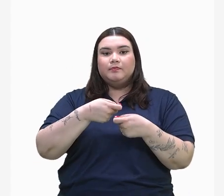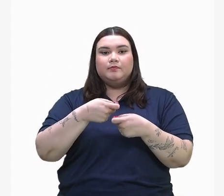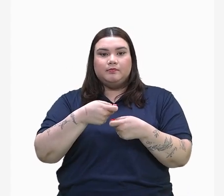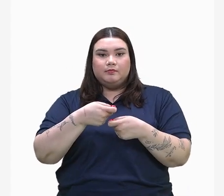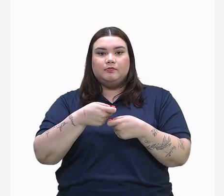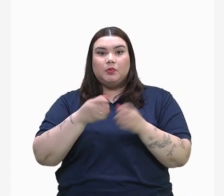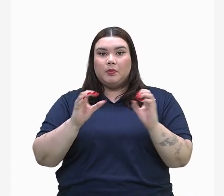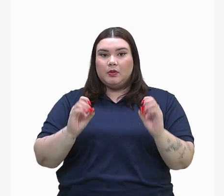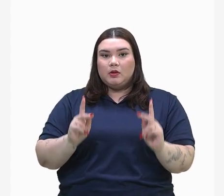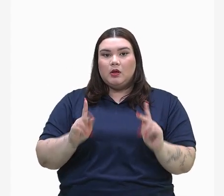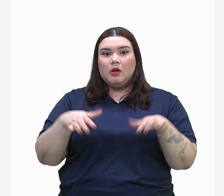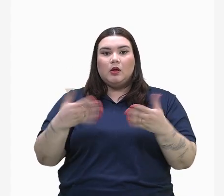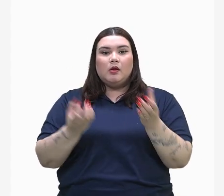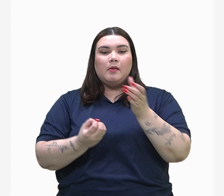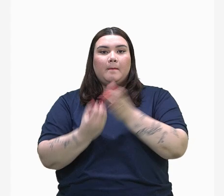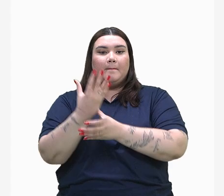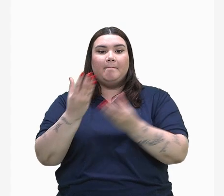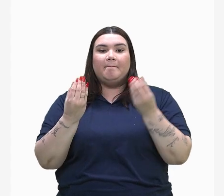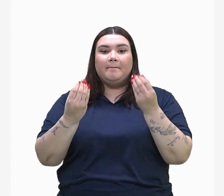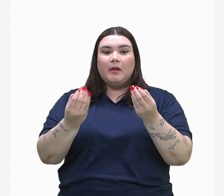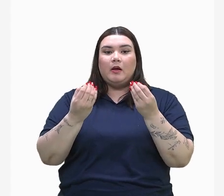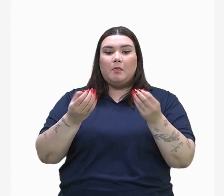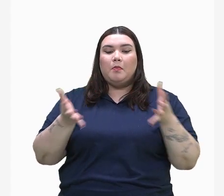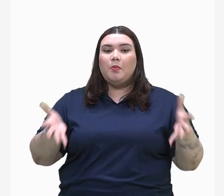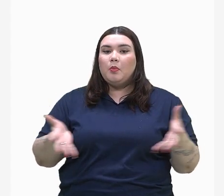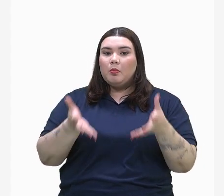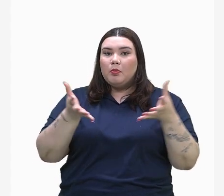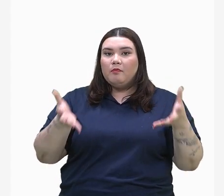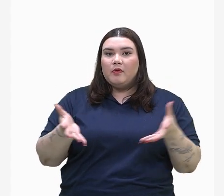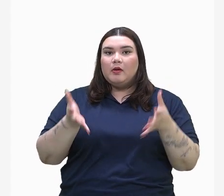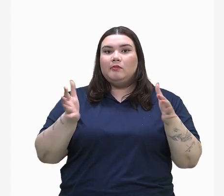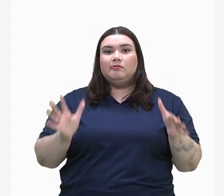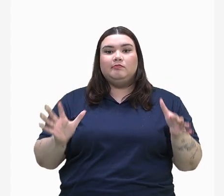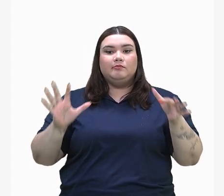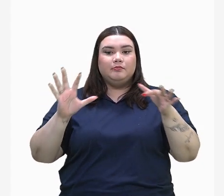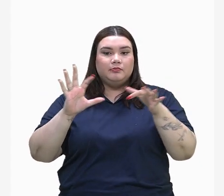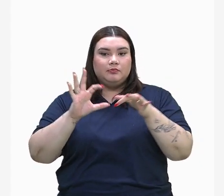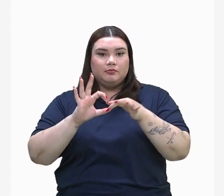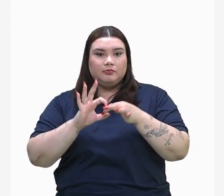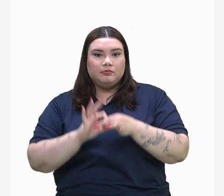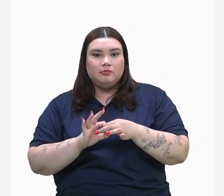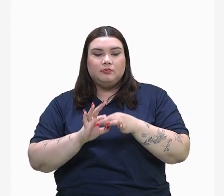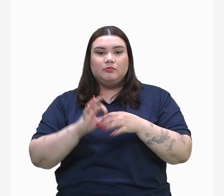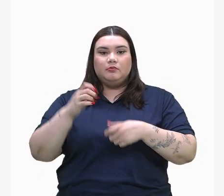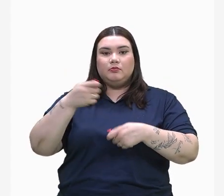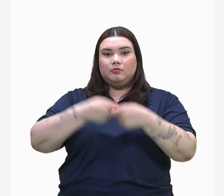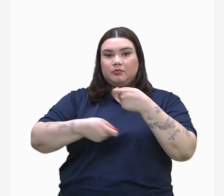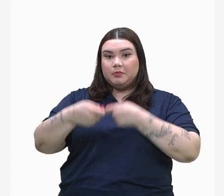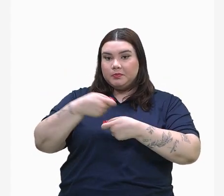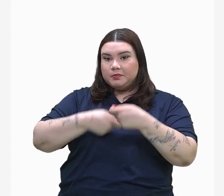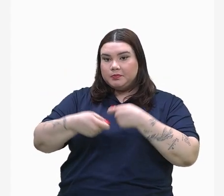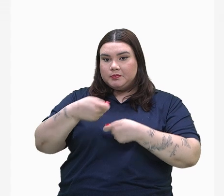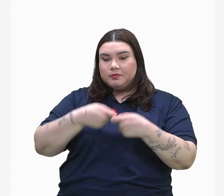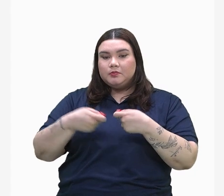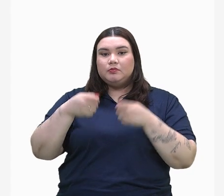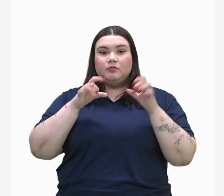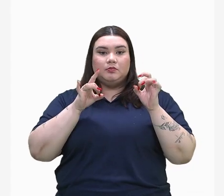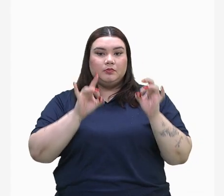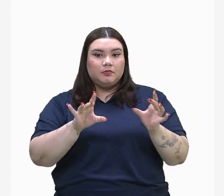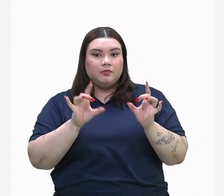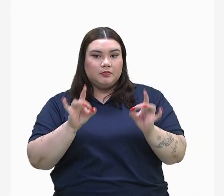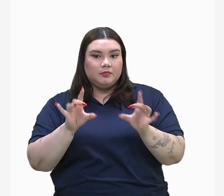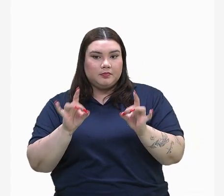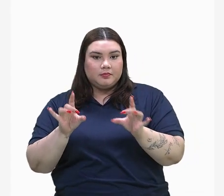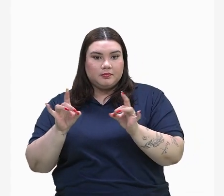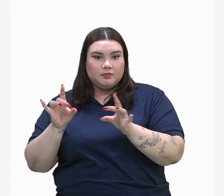econômico. Okay? E foi criado para o quê? Para promover a integração econômica,